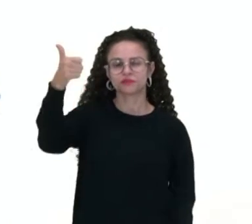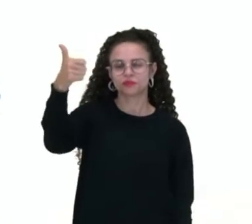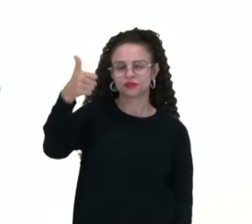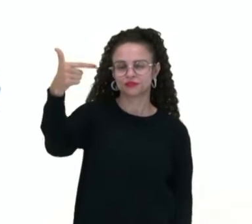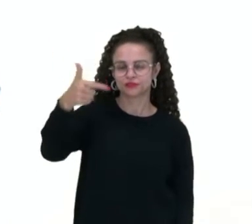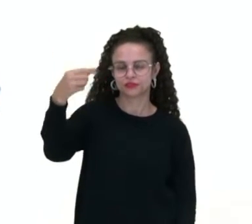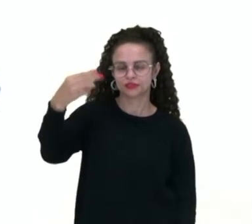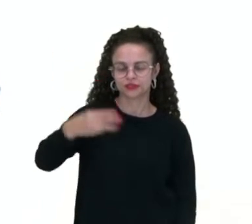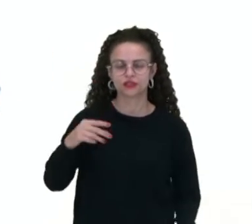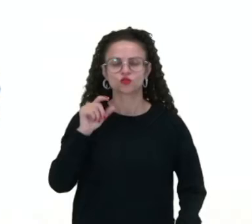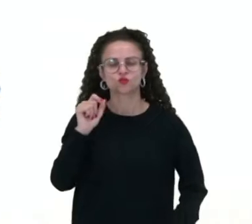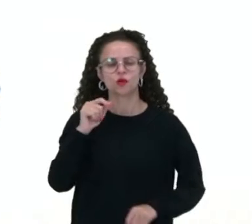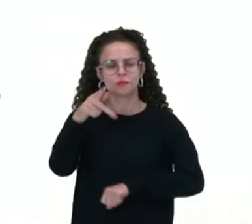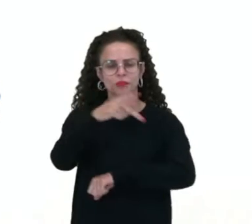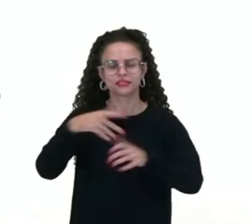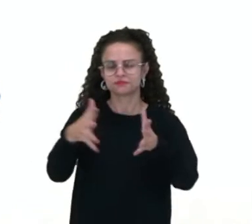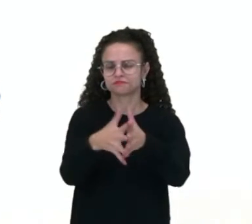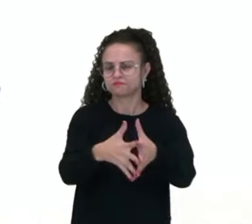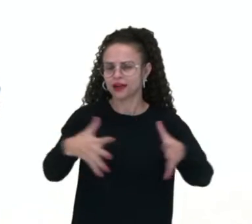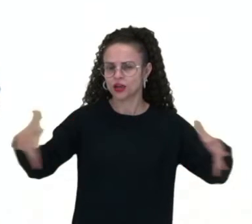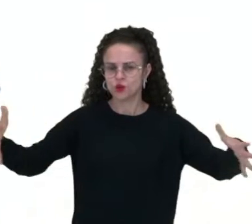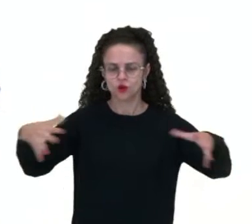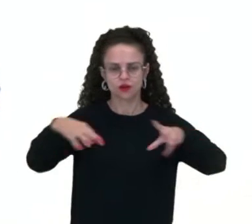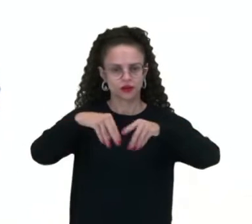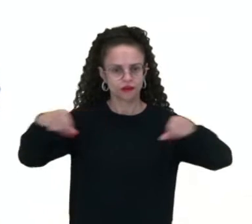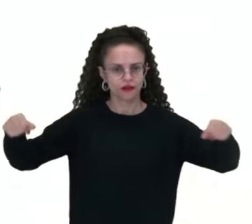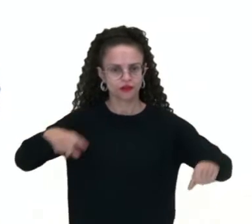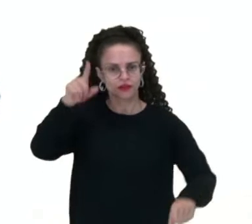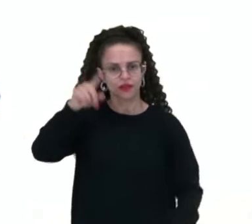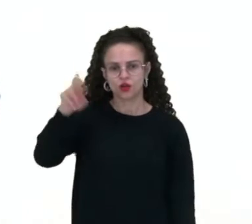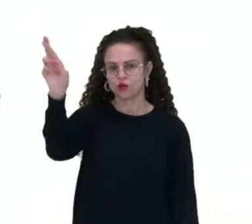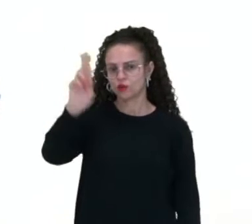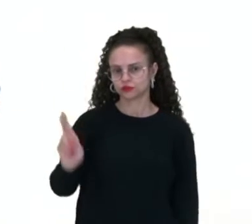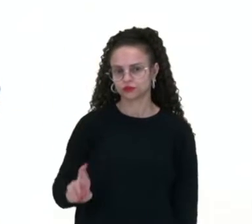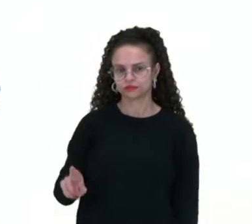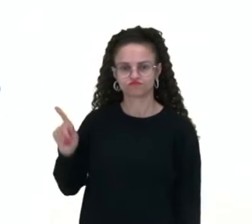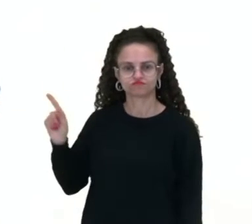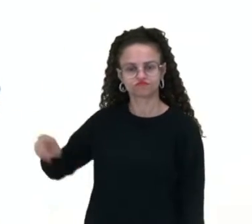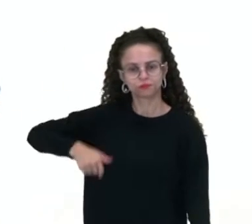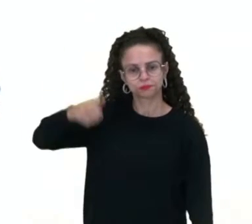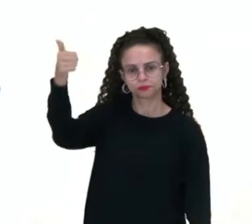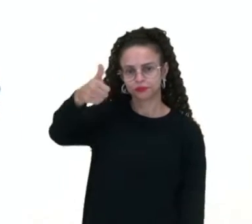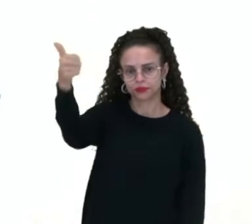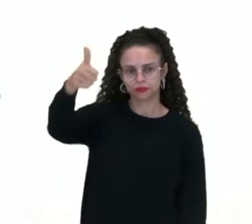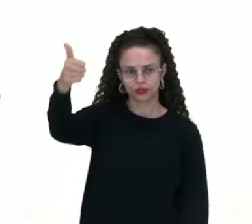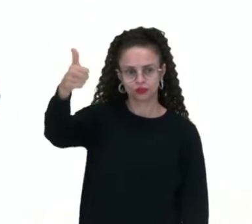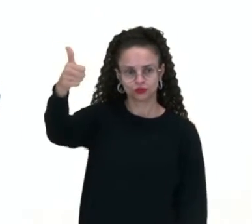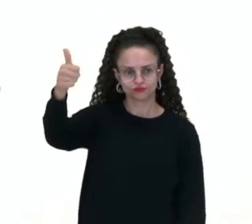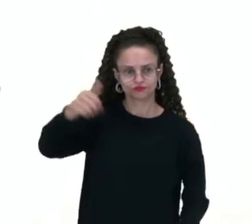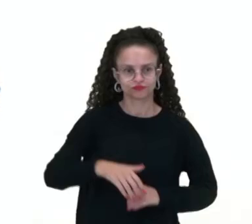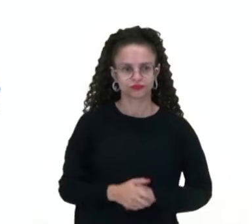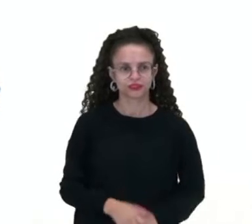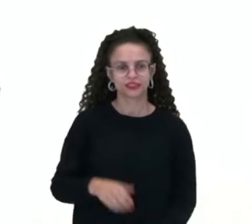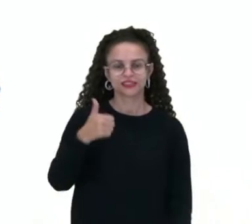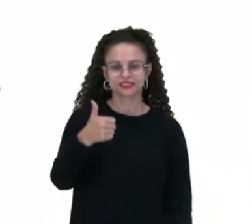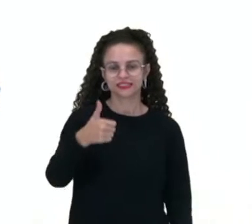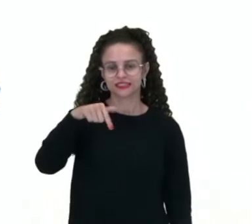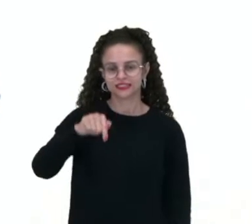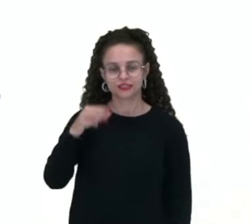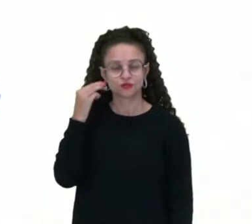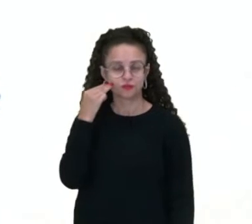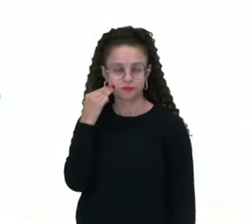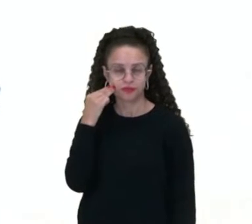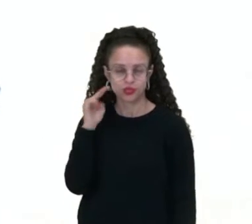maior país do planeta em área? Então a Rússia está disparadamente em primeiro lugar, com seus 17 milhões de